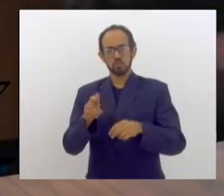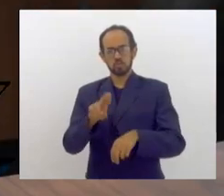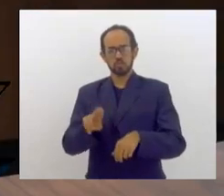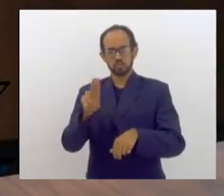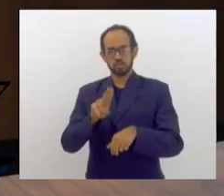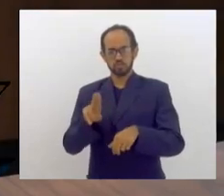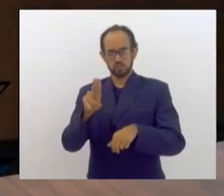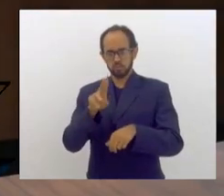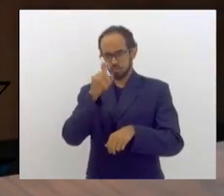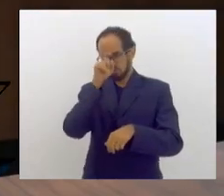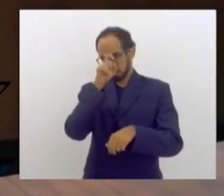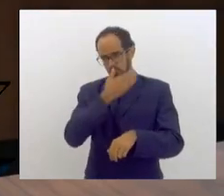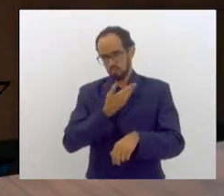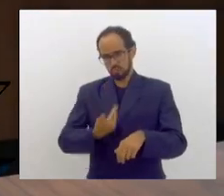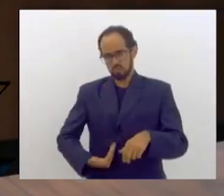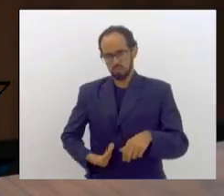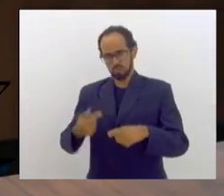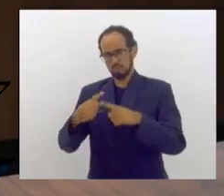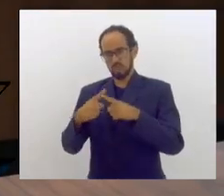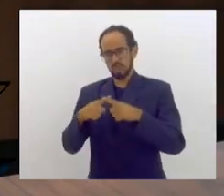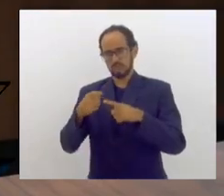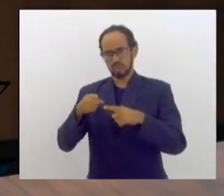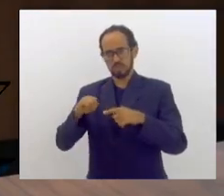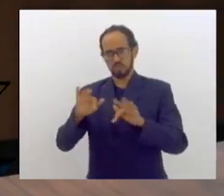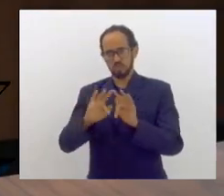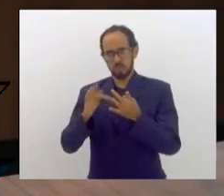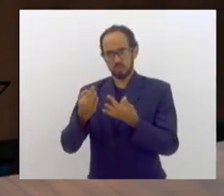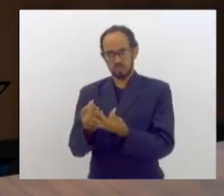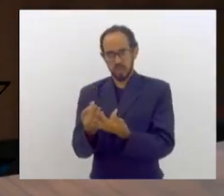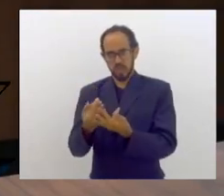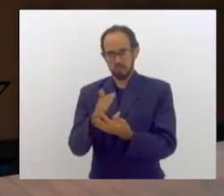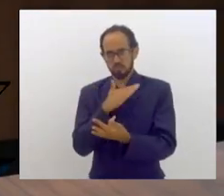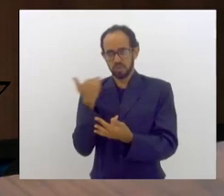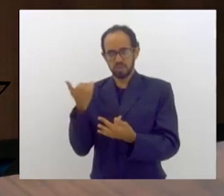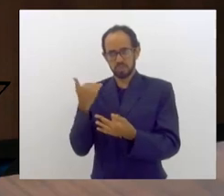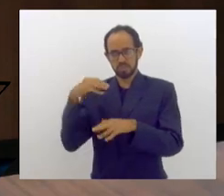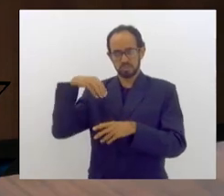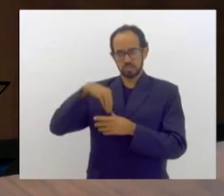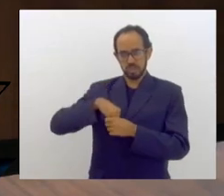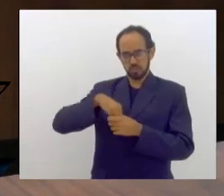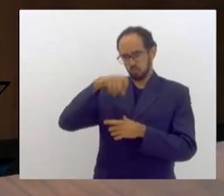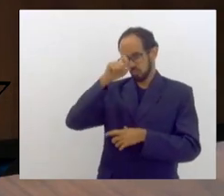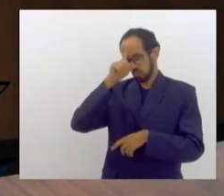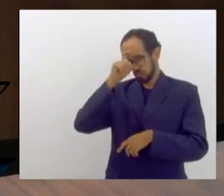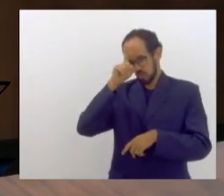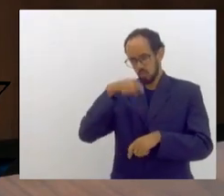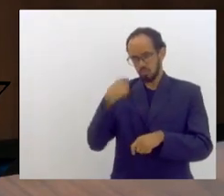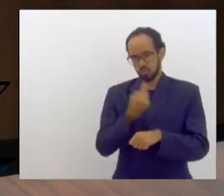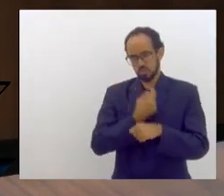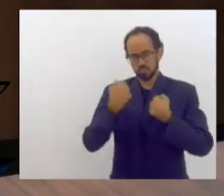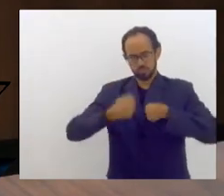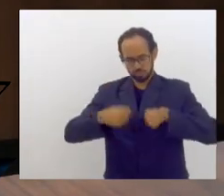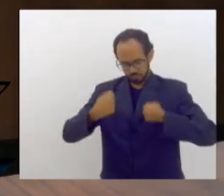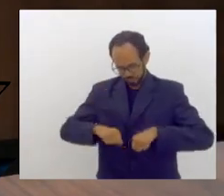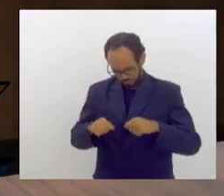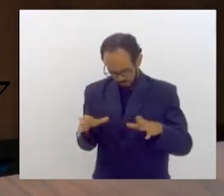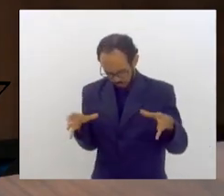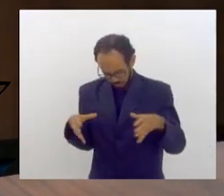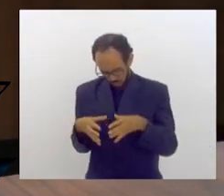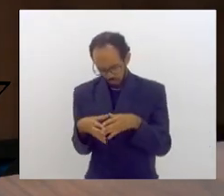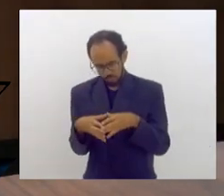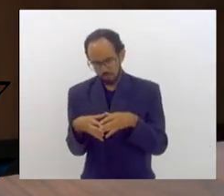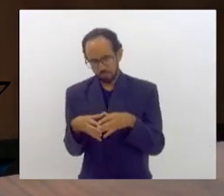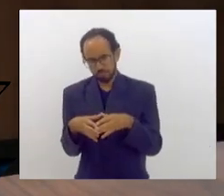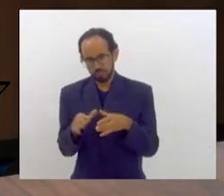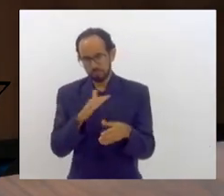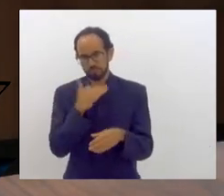se um ente, um parente querido seu, vem a falecer num hospital, a gente precisa que uma comissão de